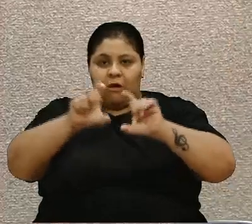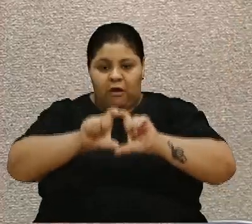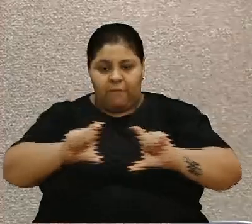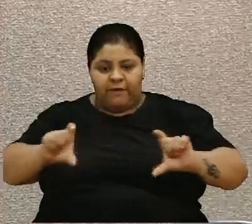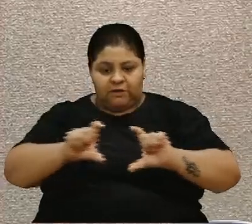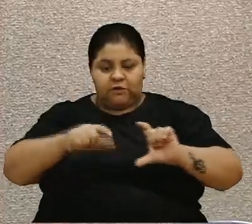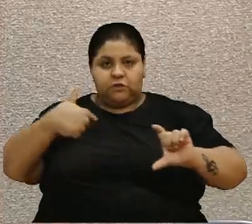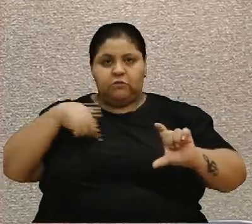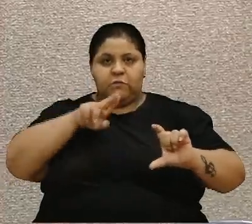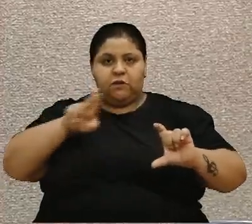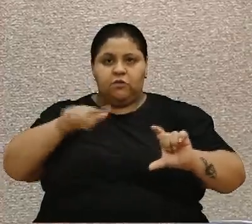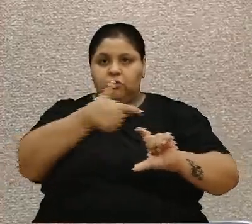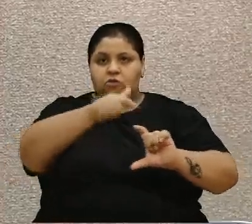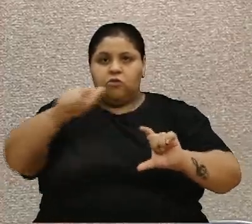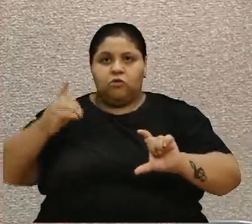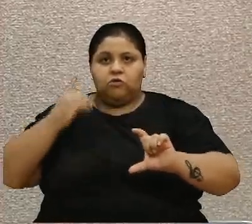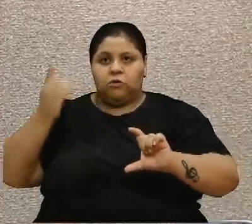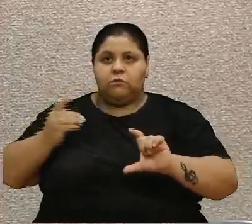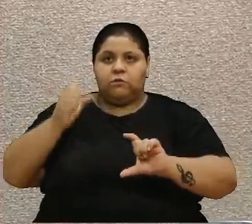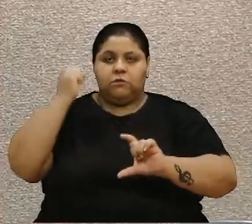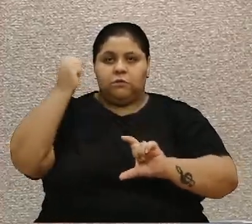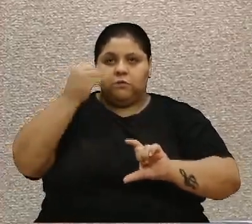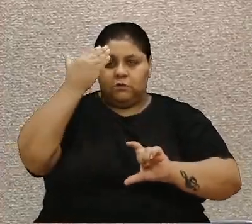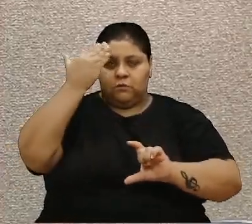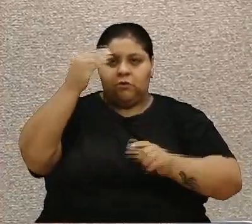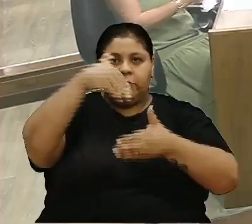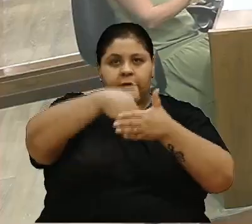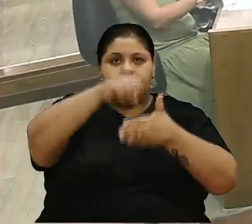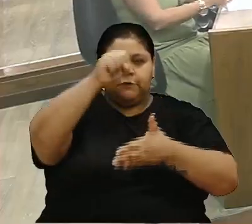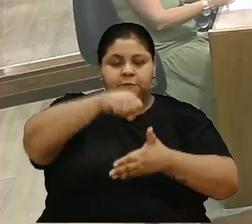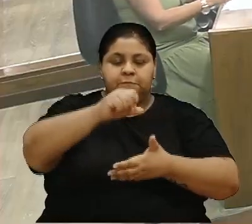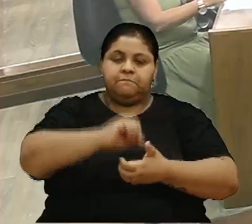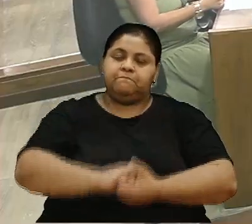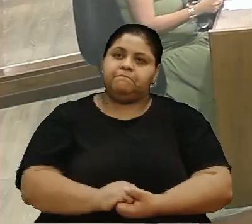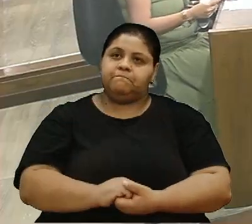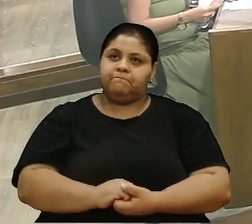o nome de outro deputado ou outro senador. Muito obrigado. E votarei sim. Obrigado, vereador. Com a